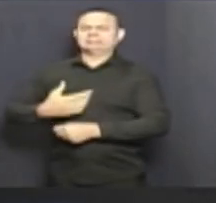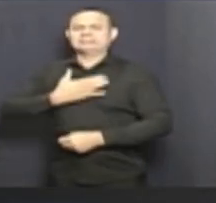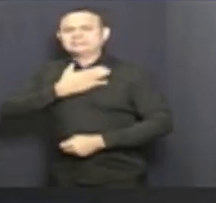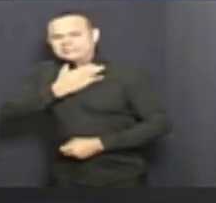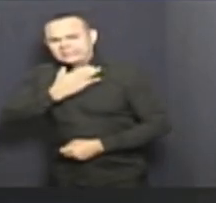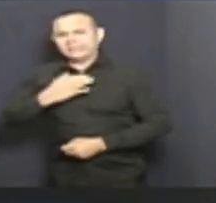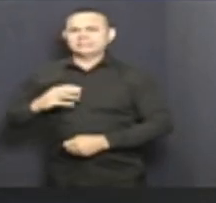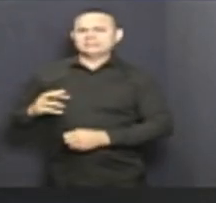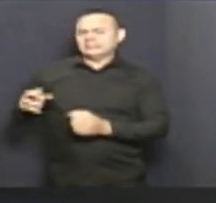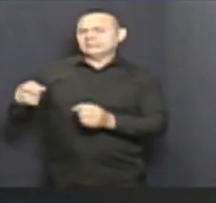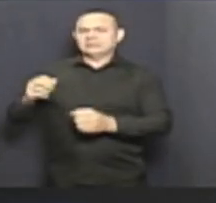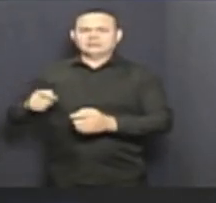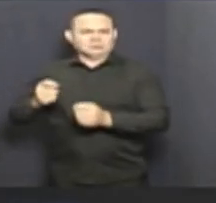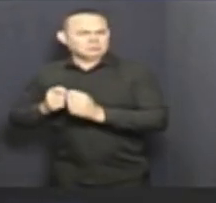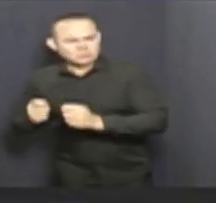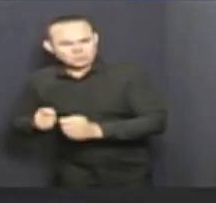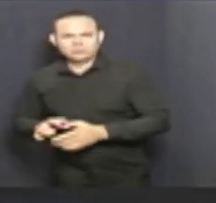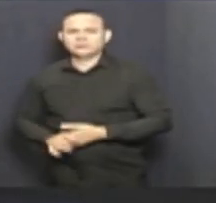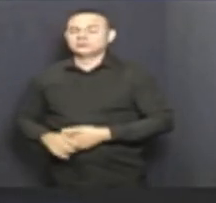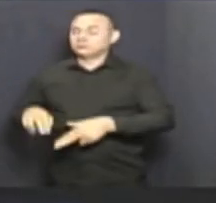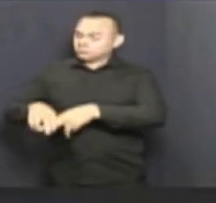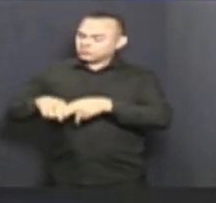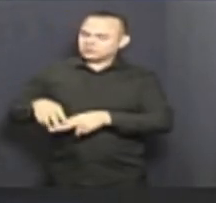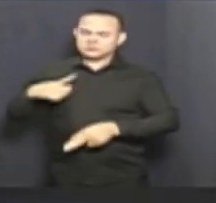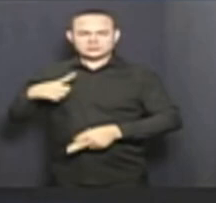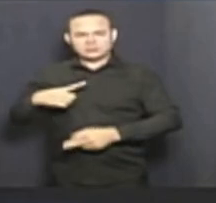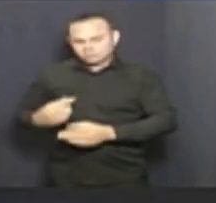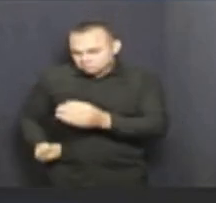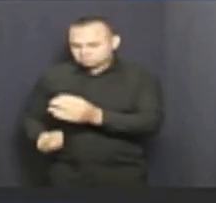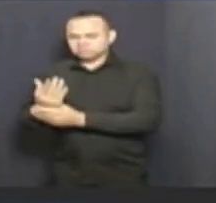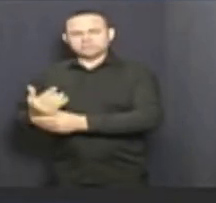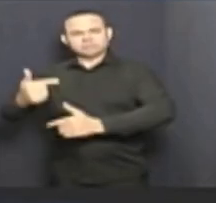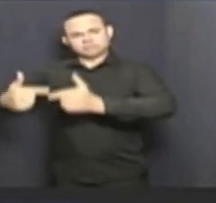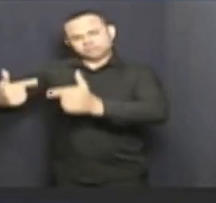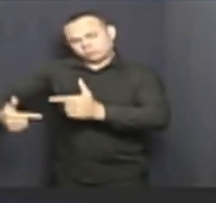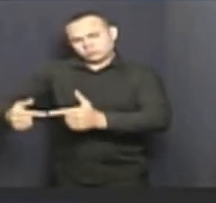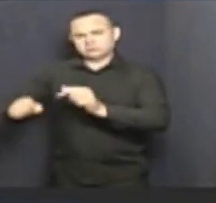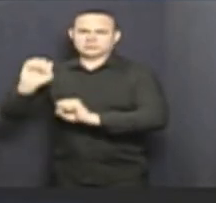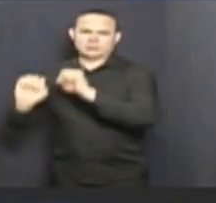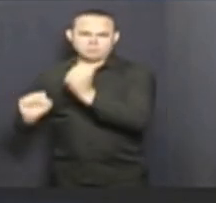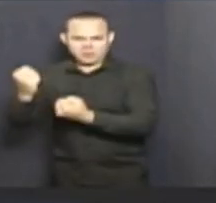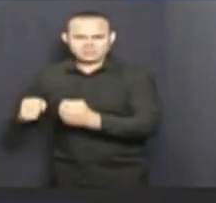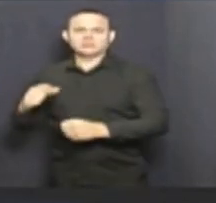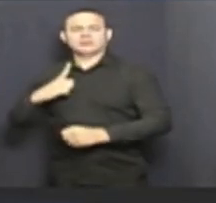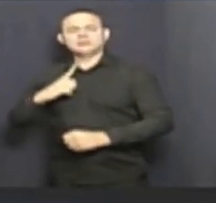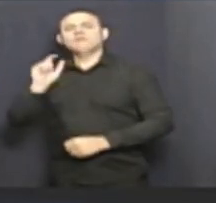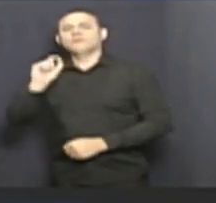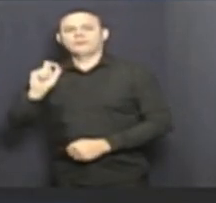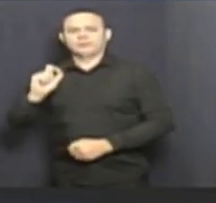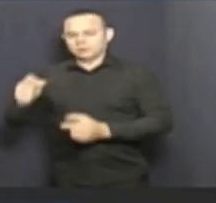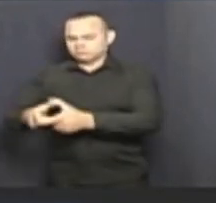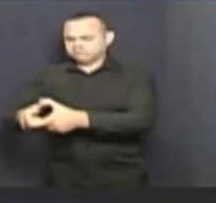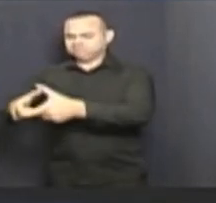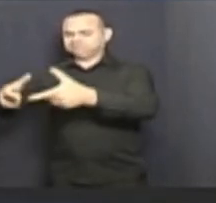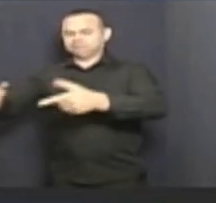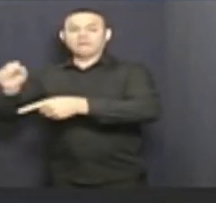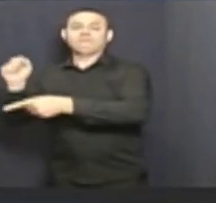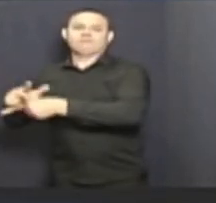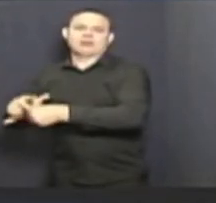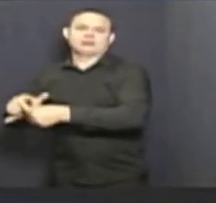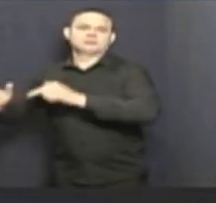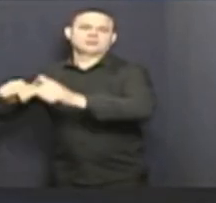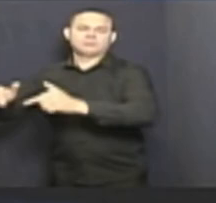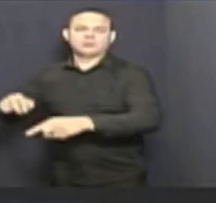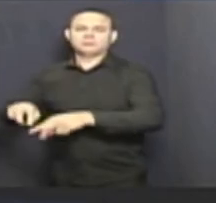principalmente implementamos aqui uma política industrial que ampliou a oferta de vagas nós somos o segundo neste